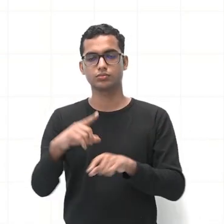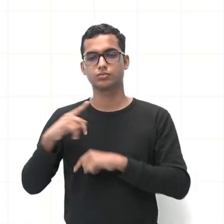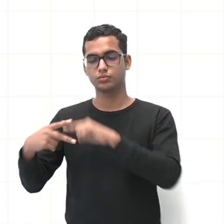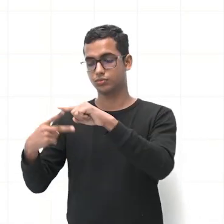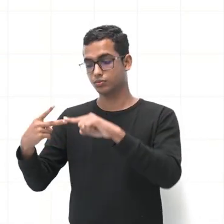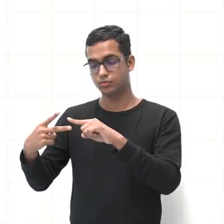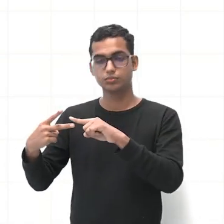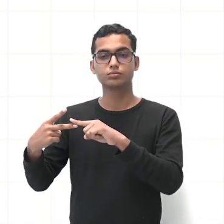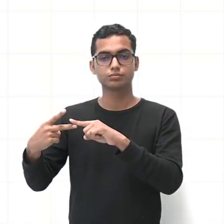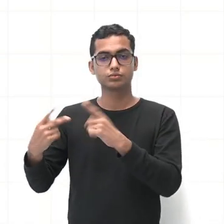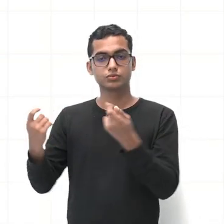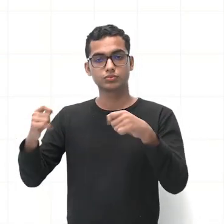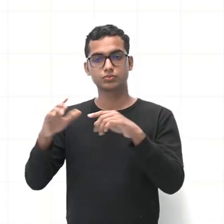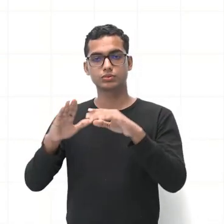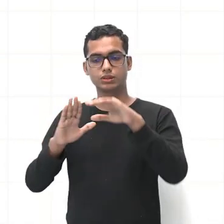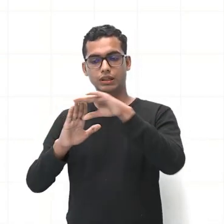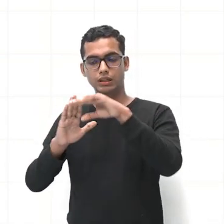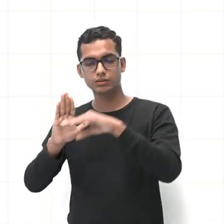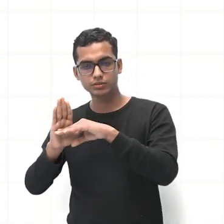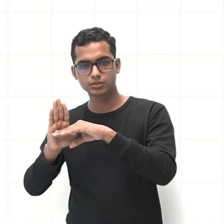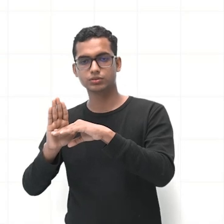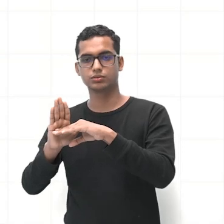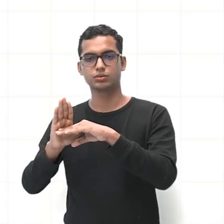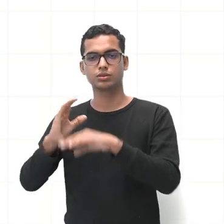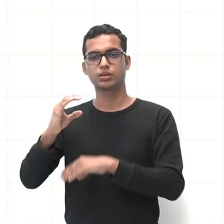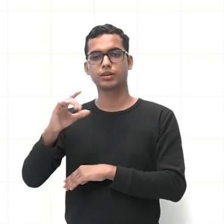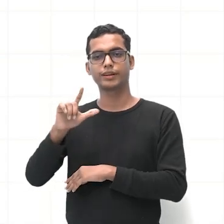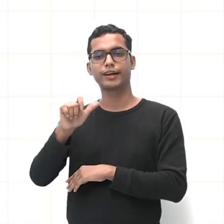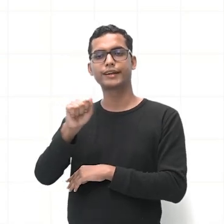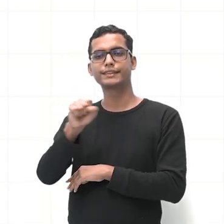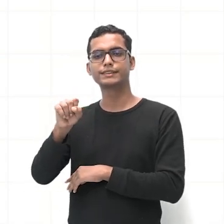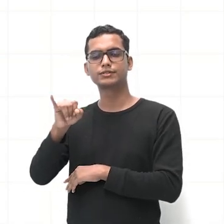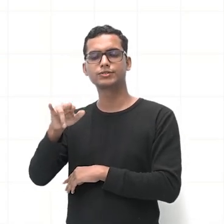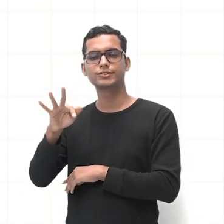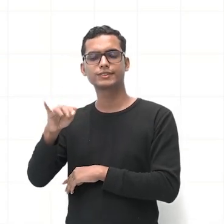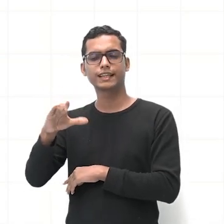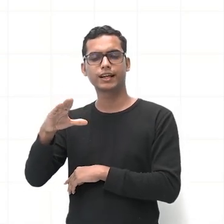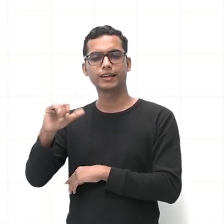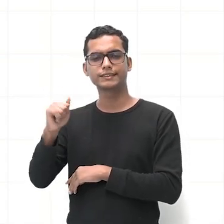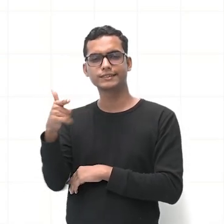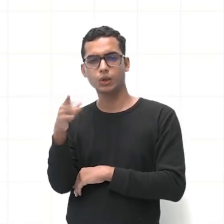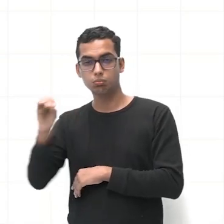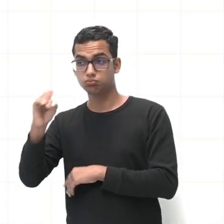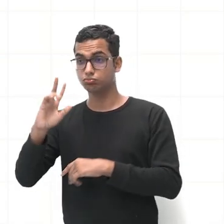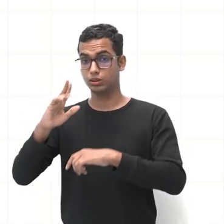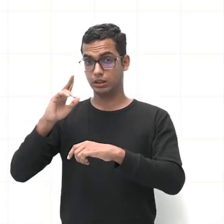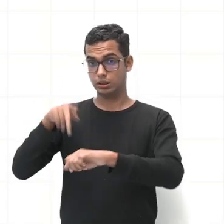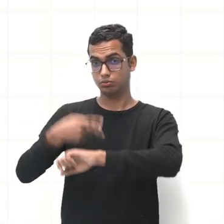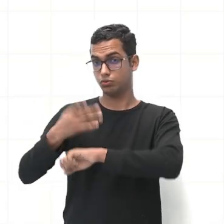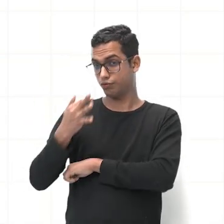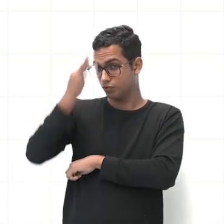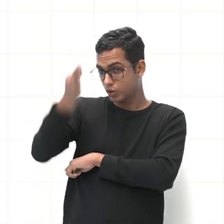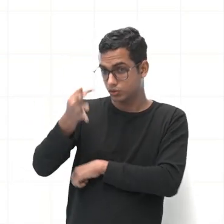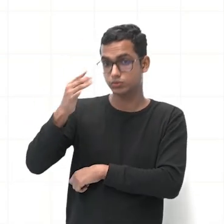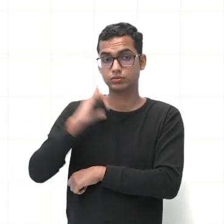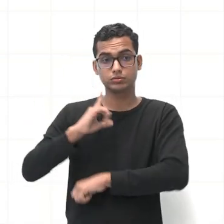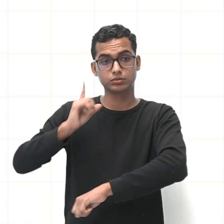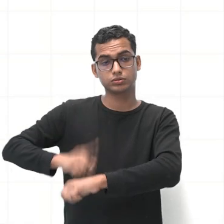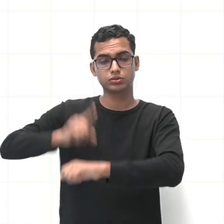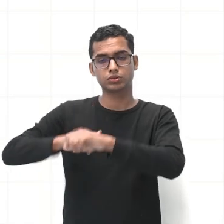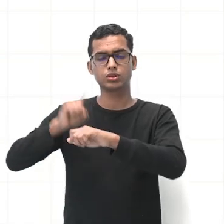muito importante que a gente entenda essa classificação para que no futuro, quando formos desenvolver